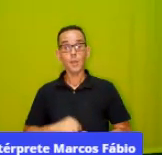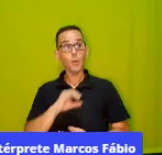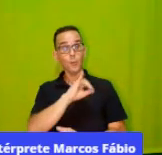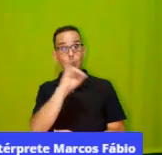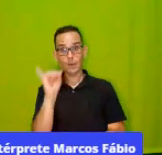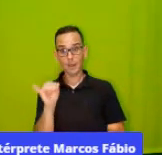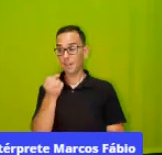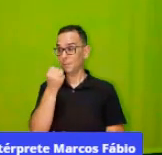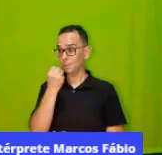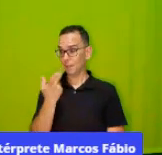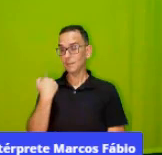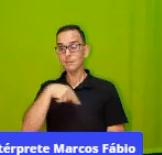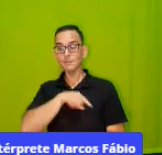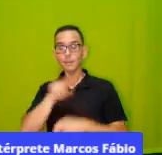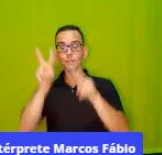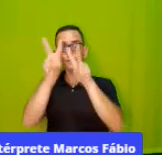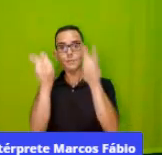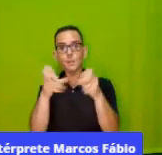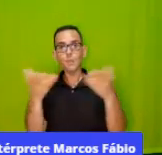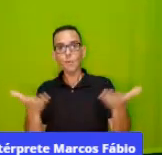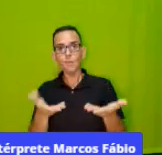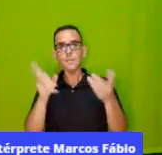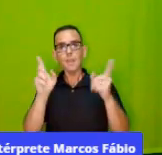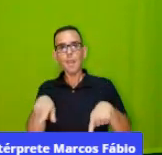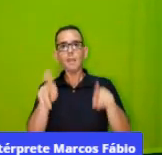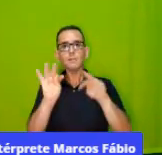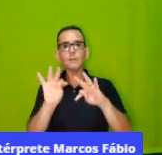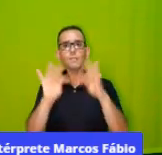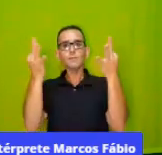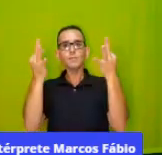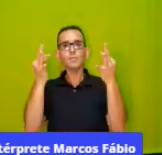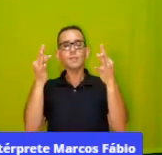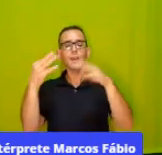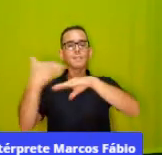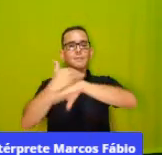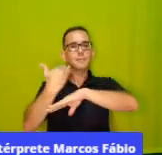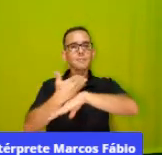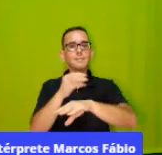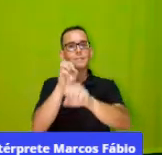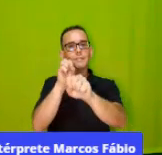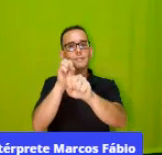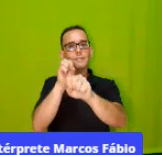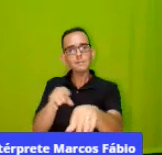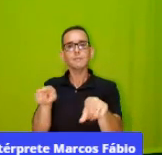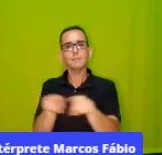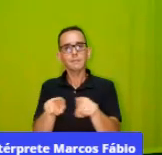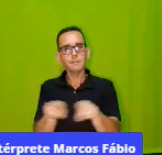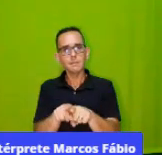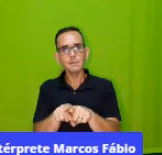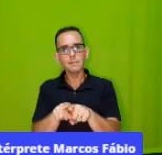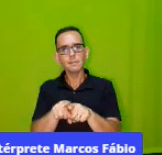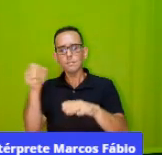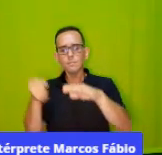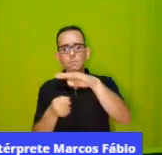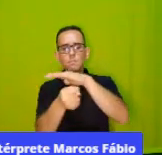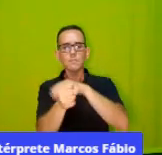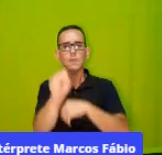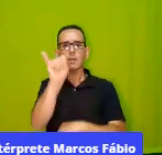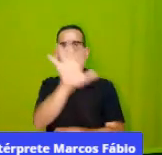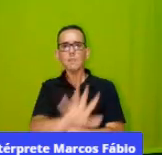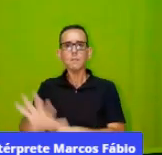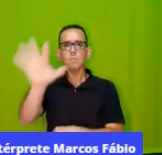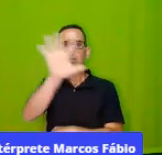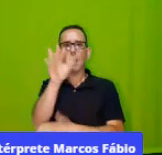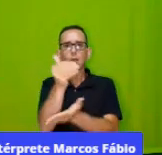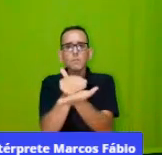Olá, nosso tema hoje é sobre a tecnologia assistiva na educação e nós trouxemos uma imagem introdutória